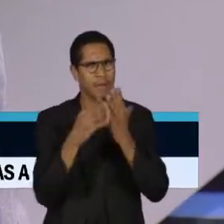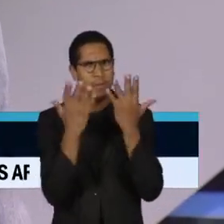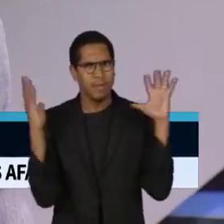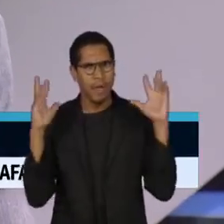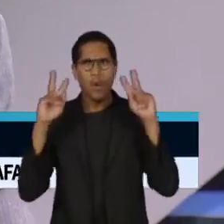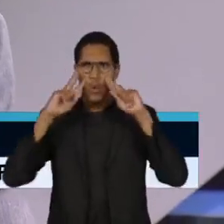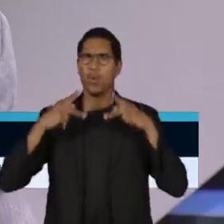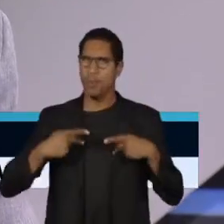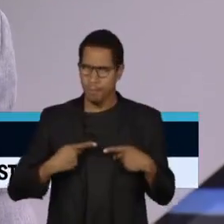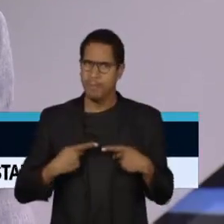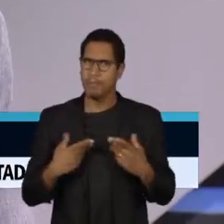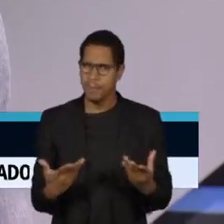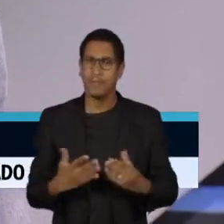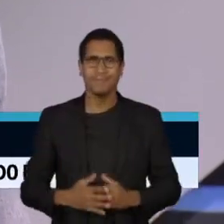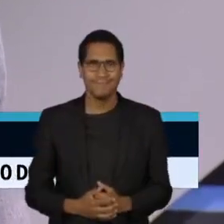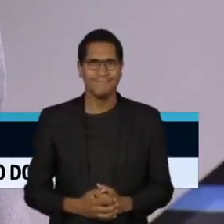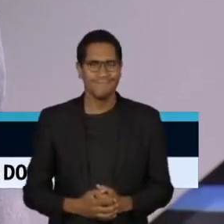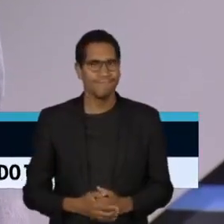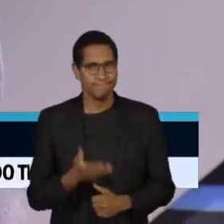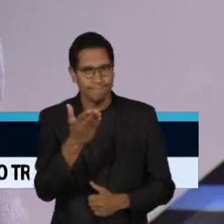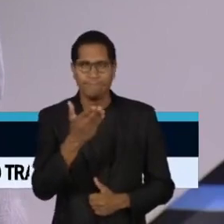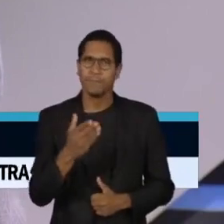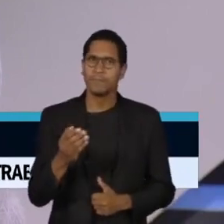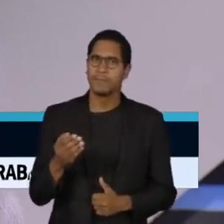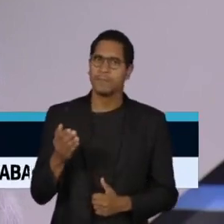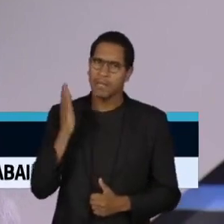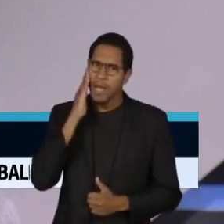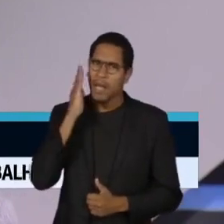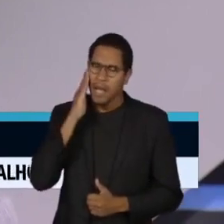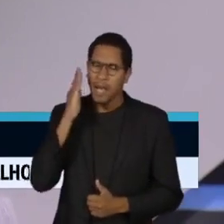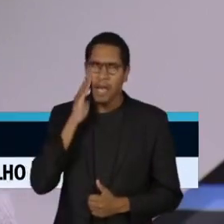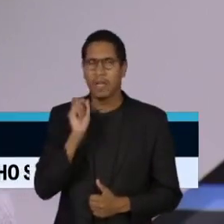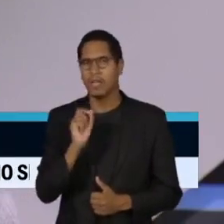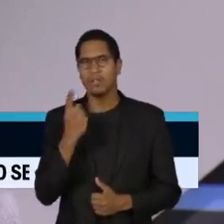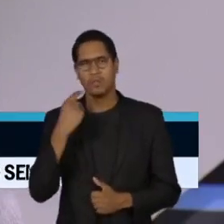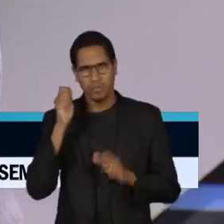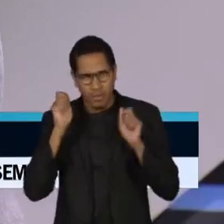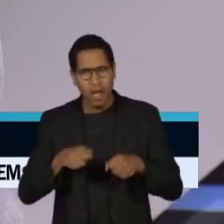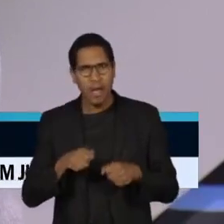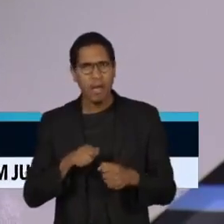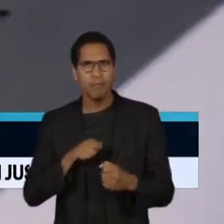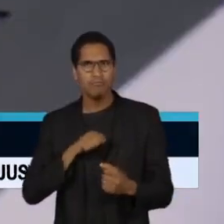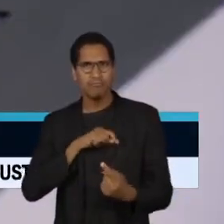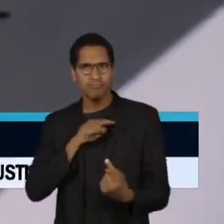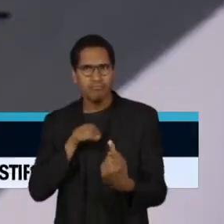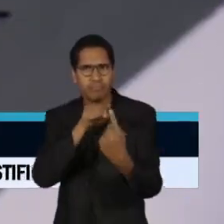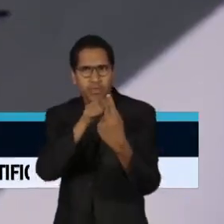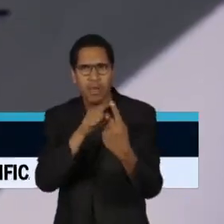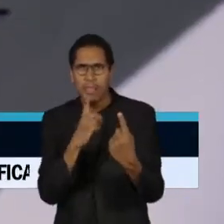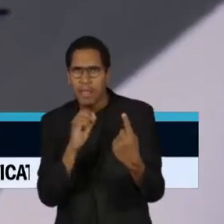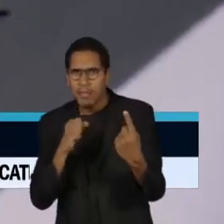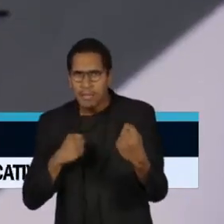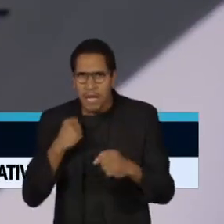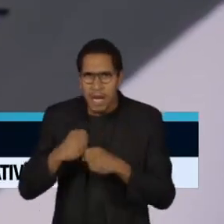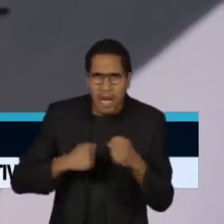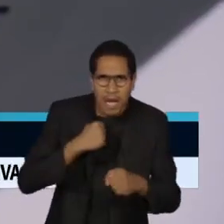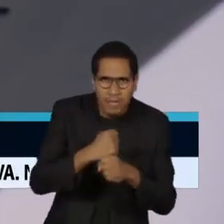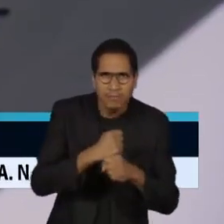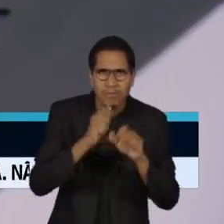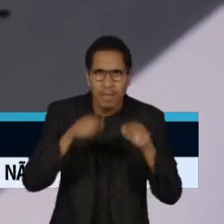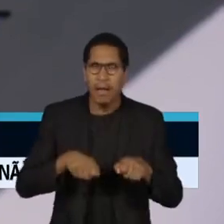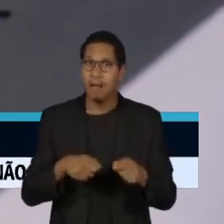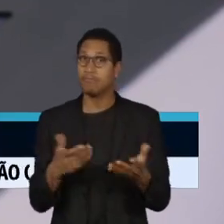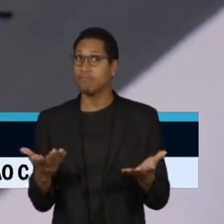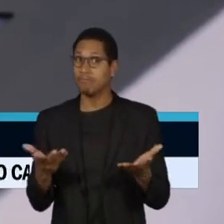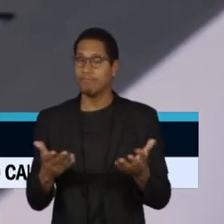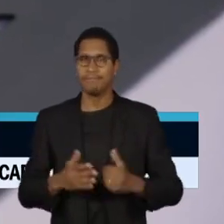humano. E eu te pergunto, com seu conhecimento da área, vamos conseguir cumprir a meta em 10 anos? Olha, nós podemos